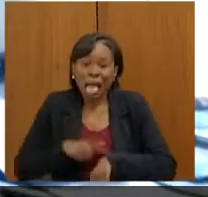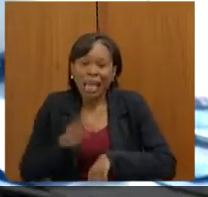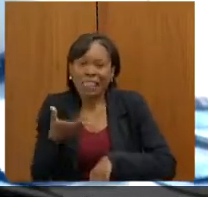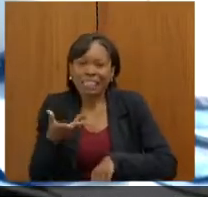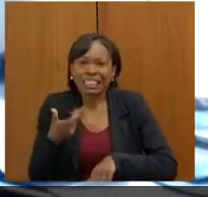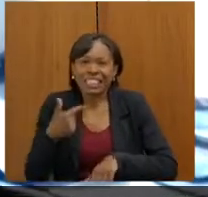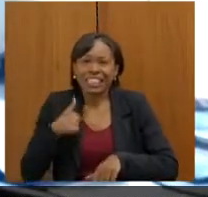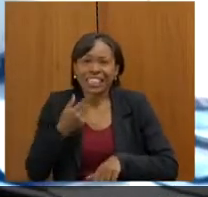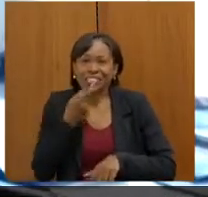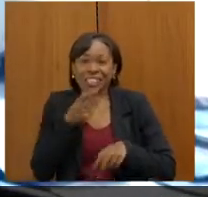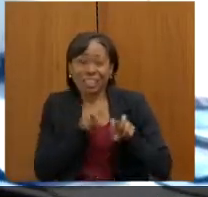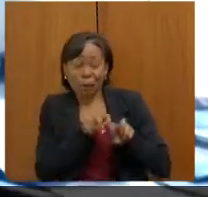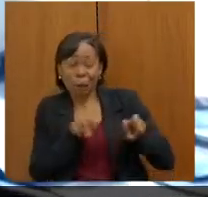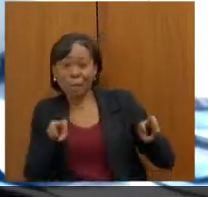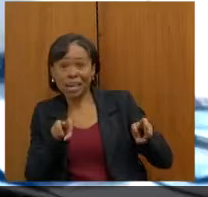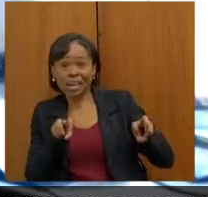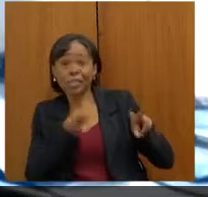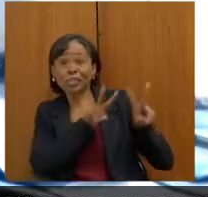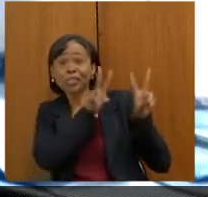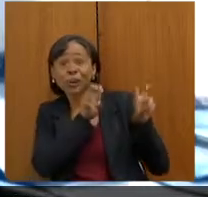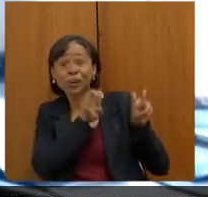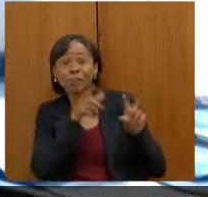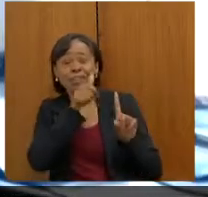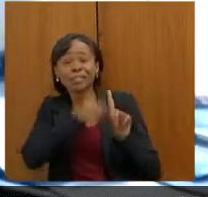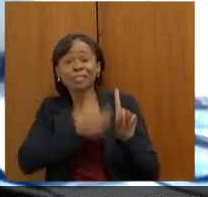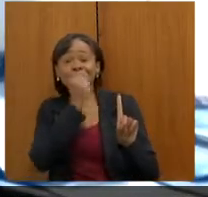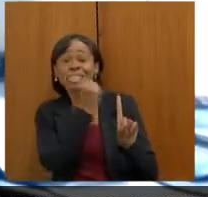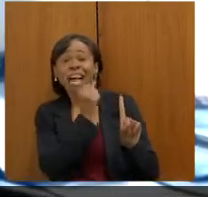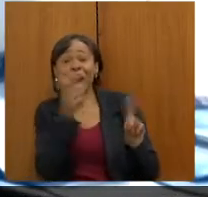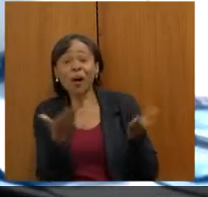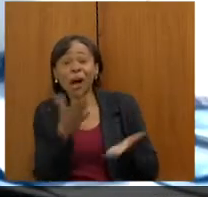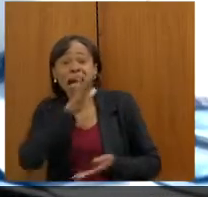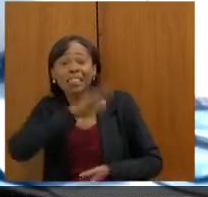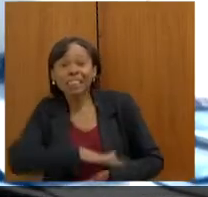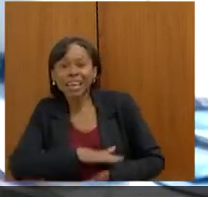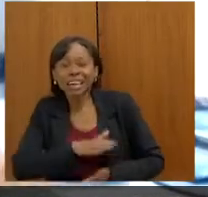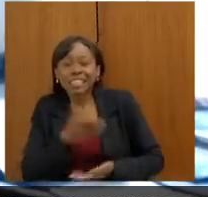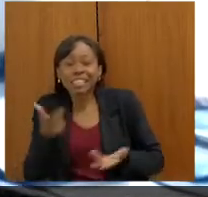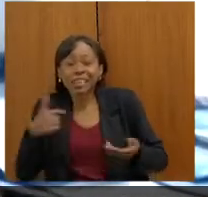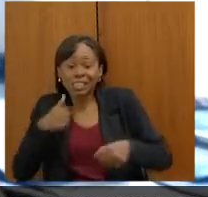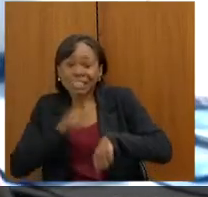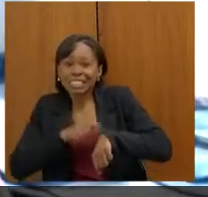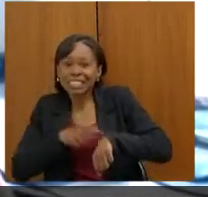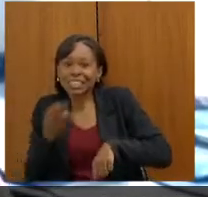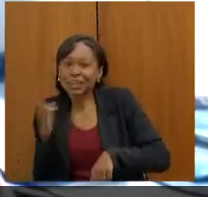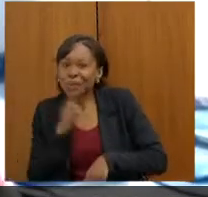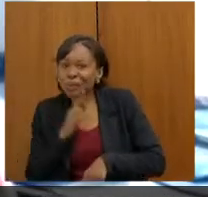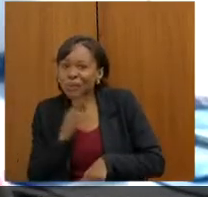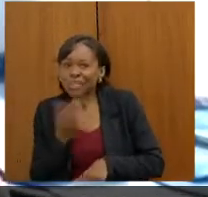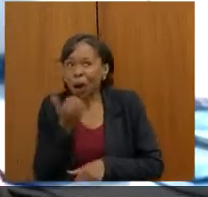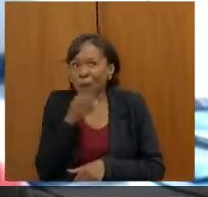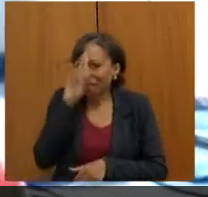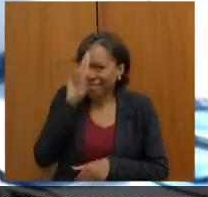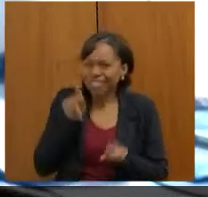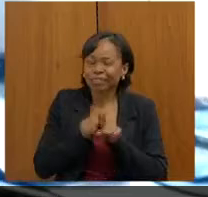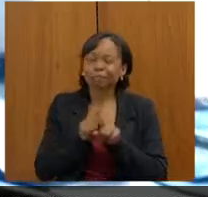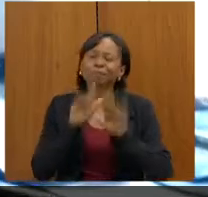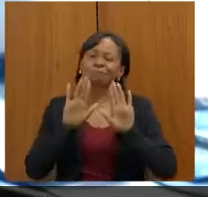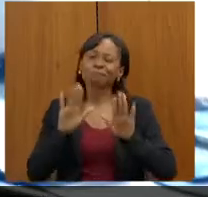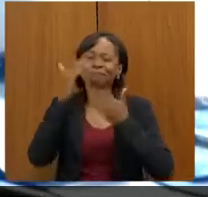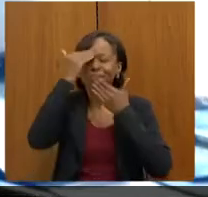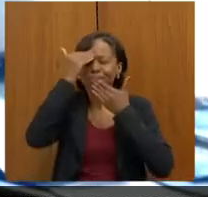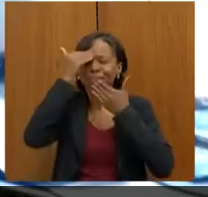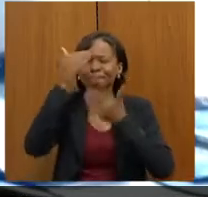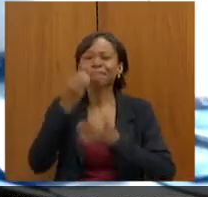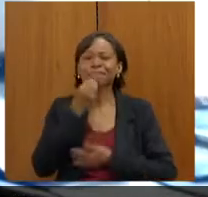banca sobre feminismo ao agora a tarde que é ruim ler mas não precisou não tem também um Tá mas agradeço demais a